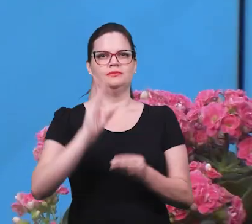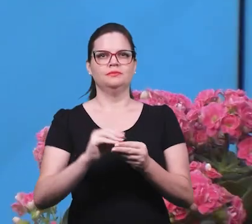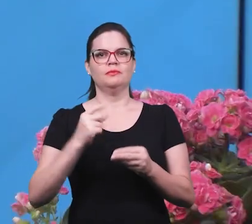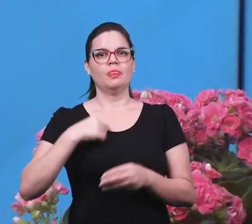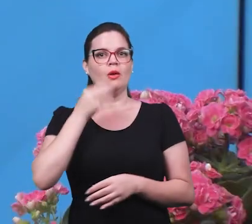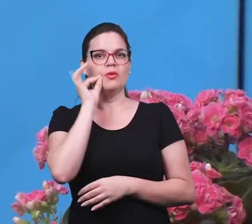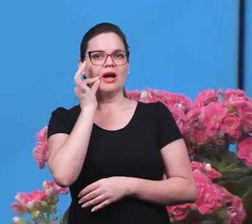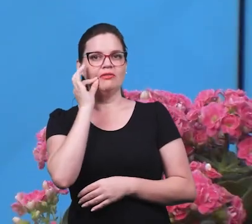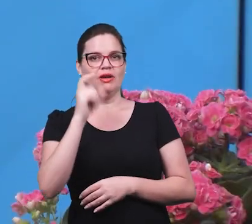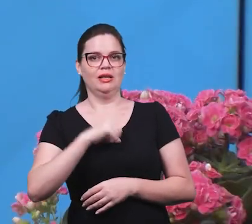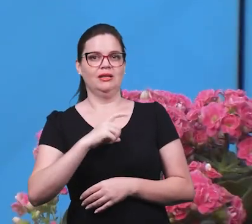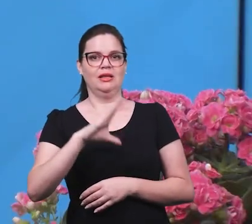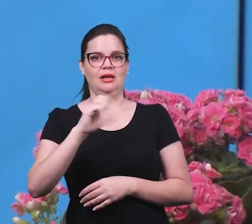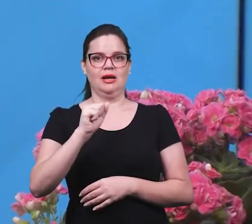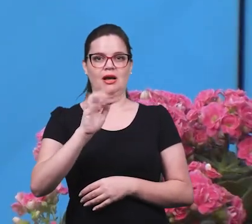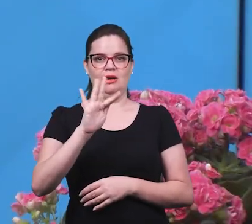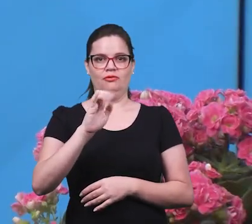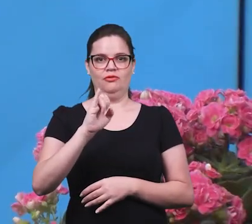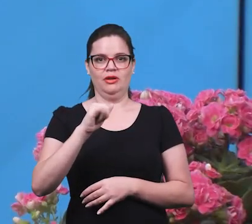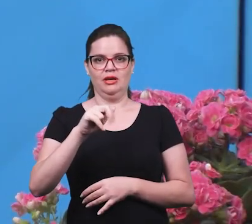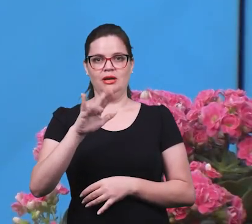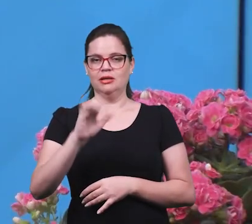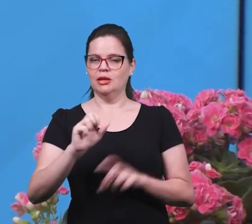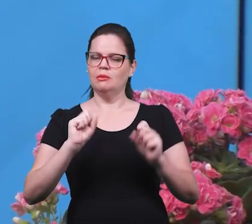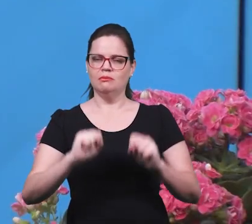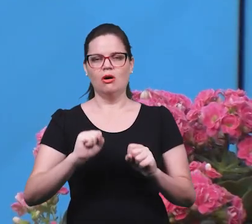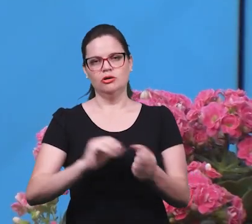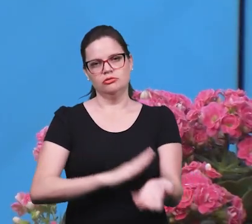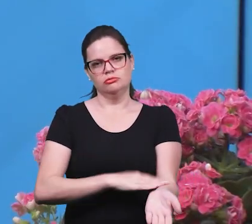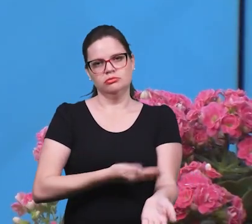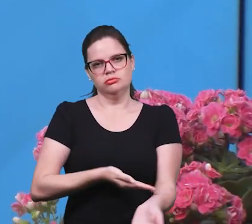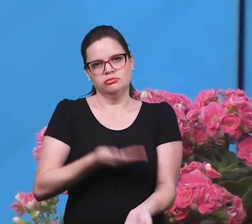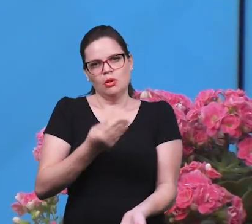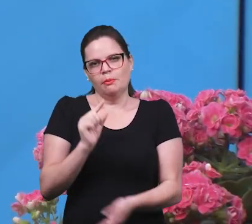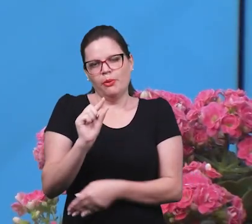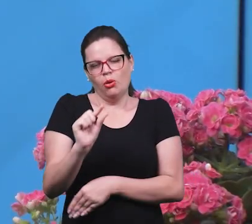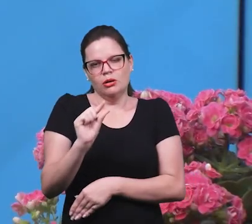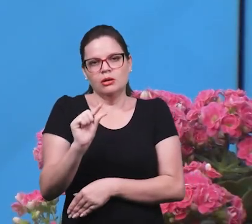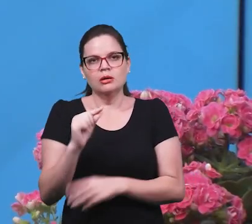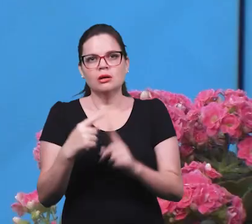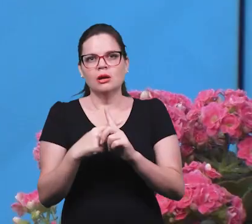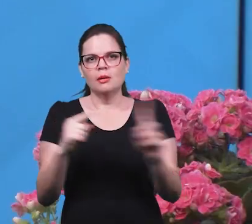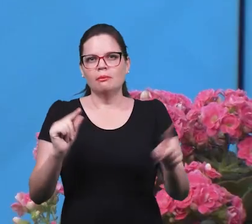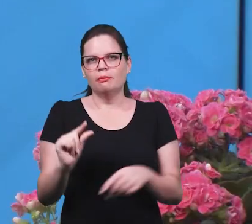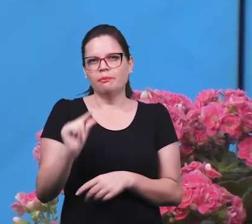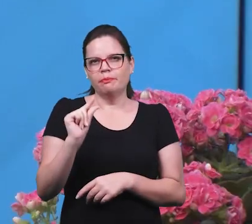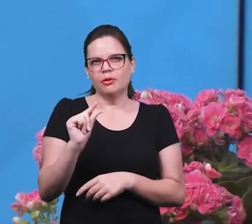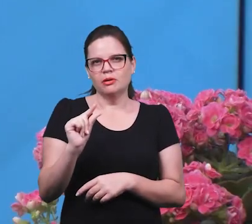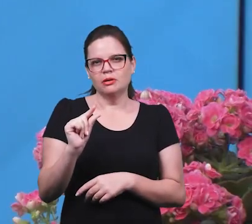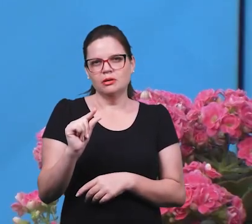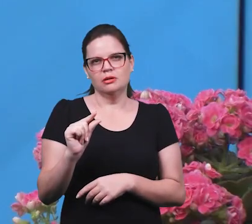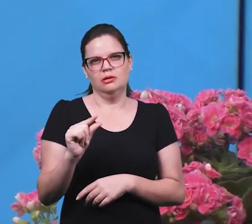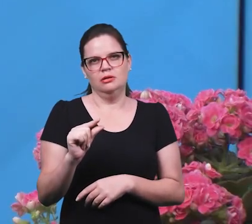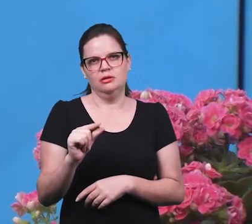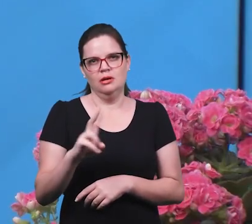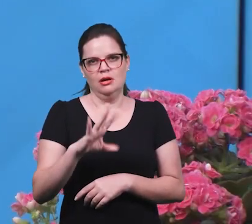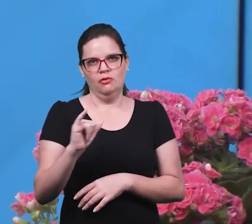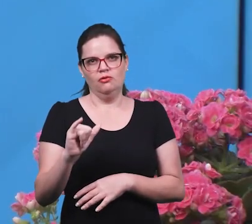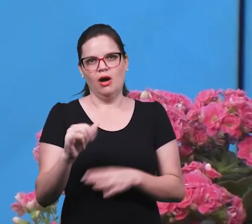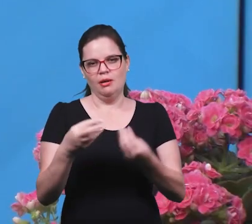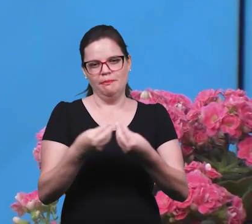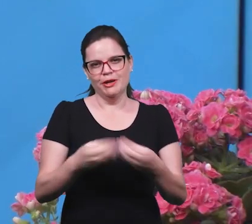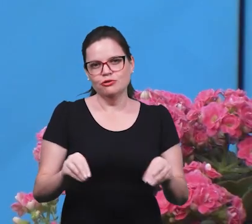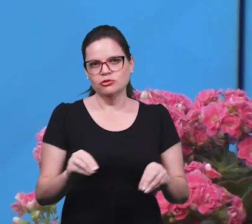tem a cafeína, e a cafeína pode aumentar um pouquinho a pressão. Nem sempre esse pouquinho vai ser prejuízo para o